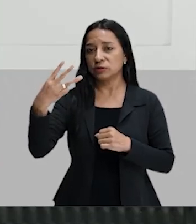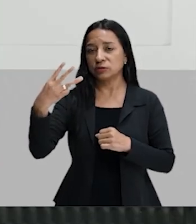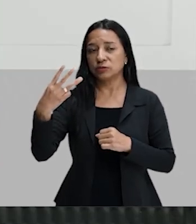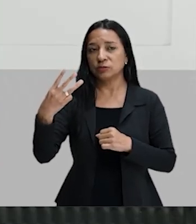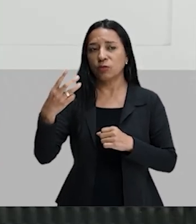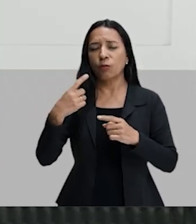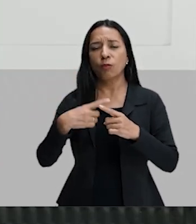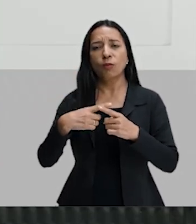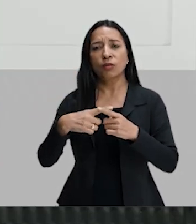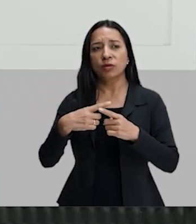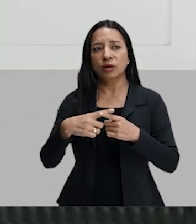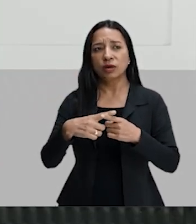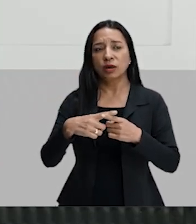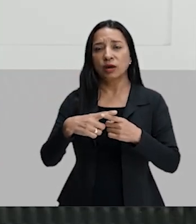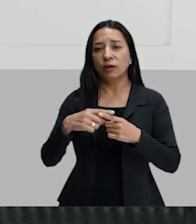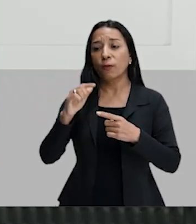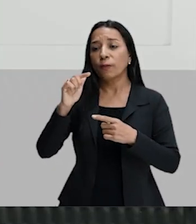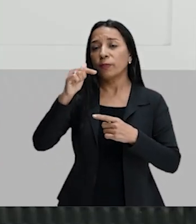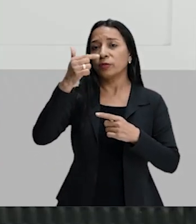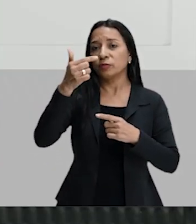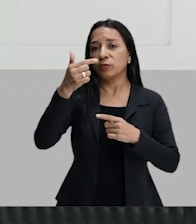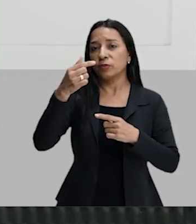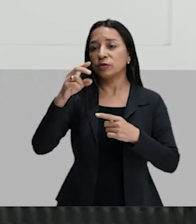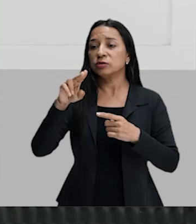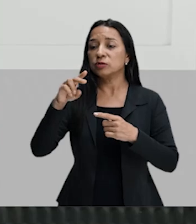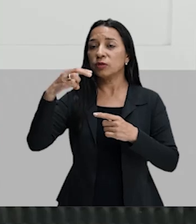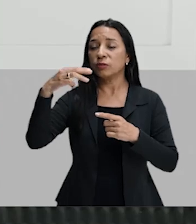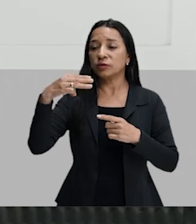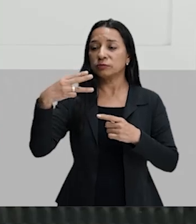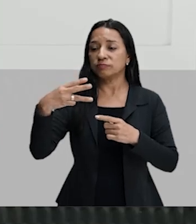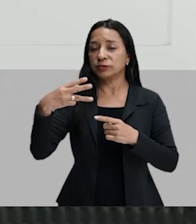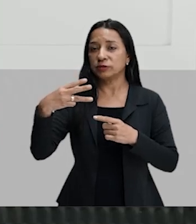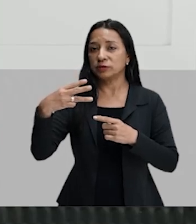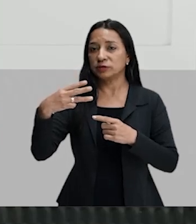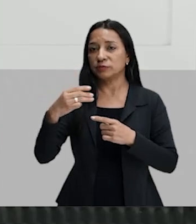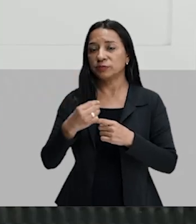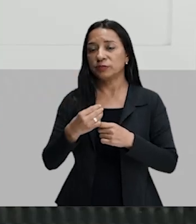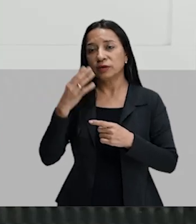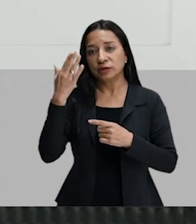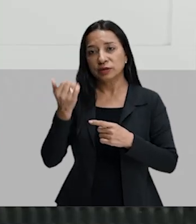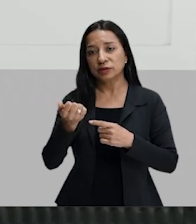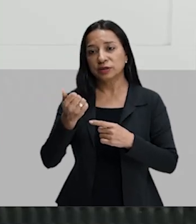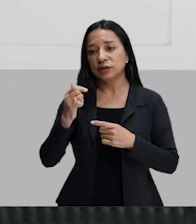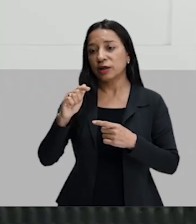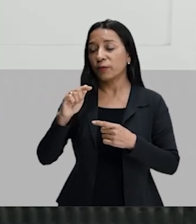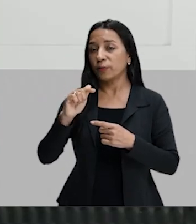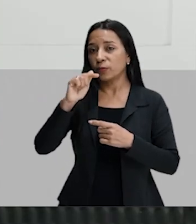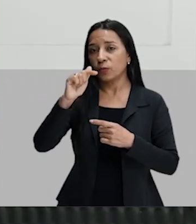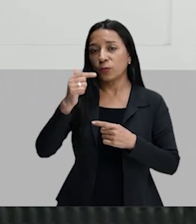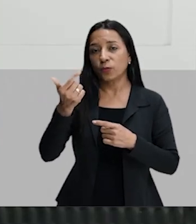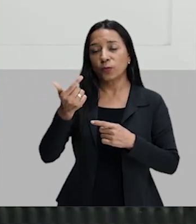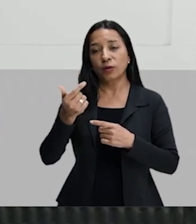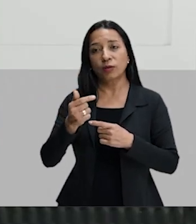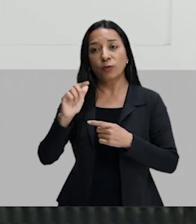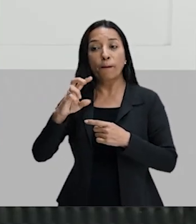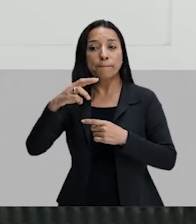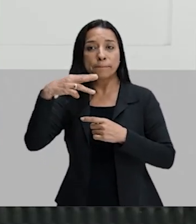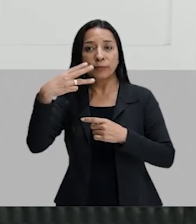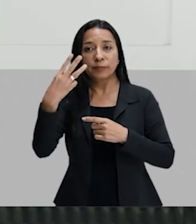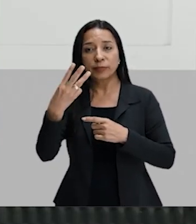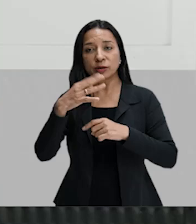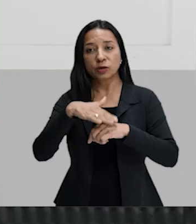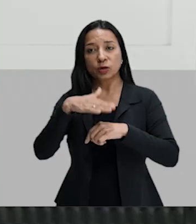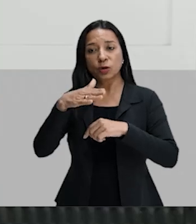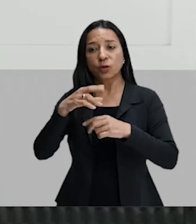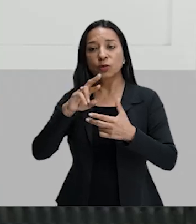terceiro grau? Porque o maior expoente é 3. Ó. Então, você define o grau do polinômio pelo maior grau do expoente da